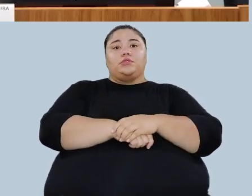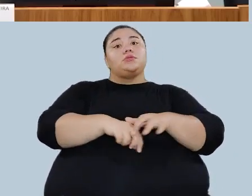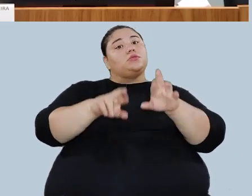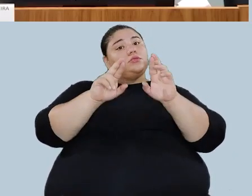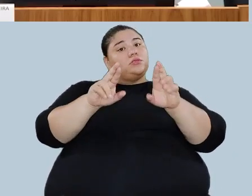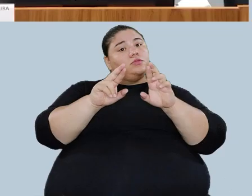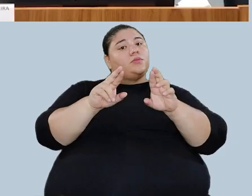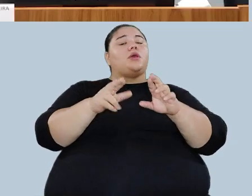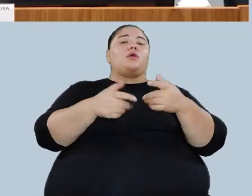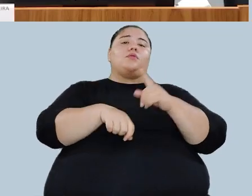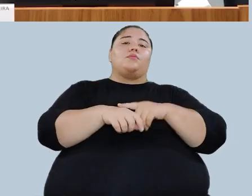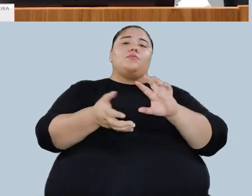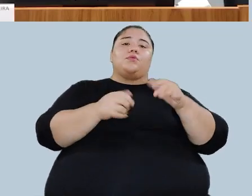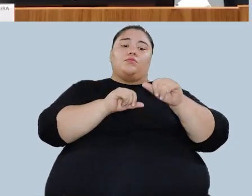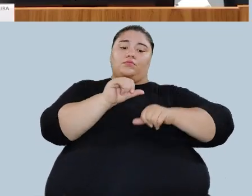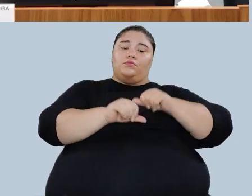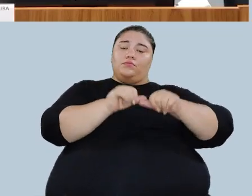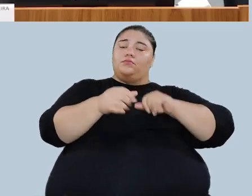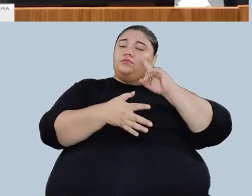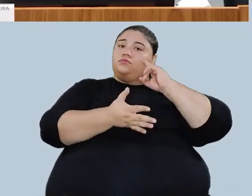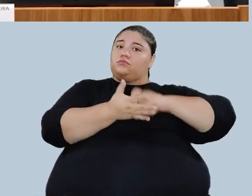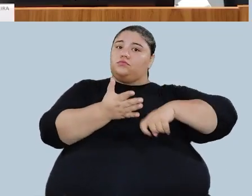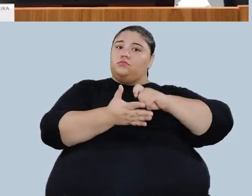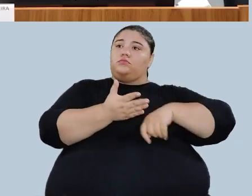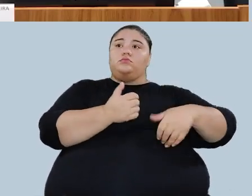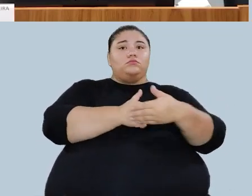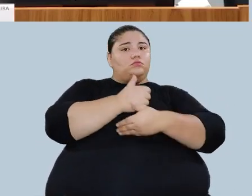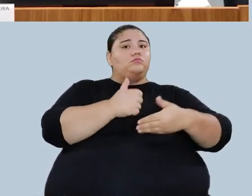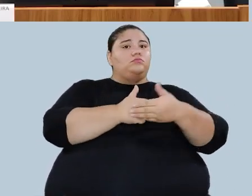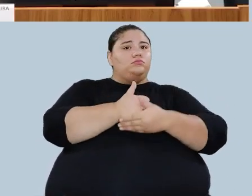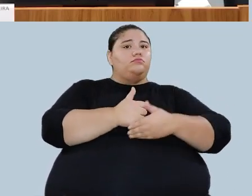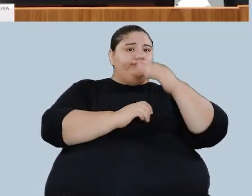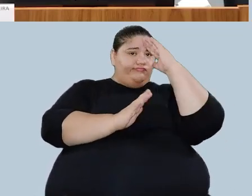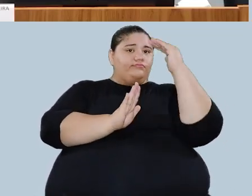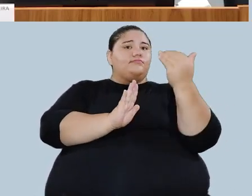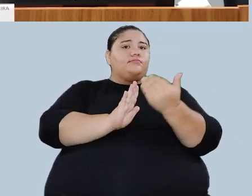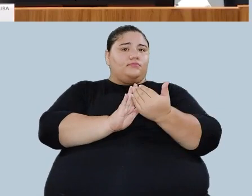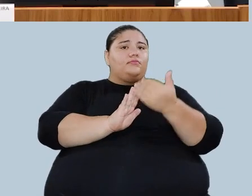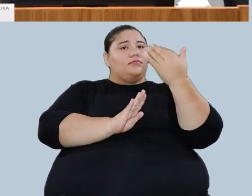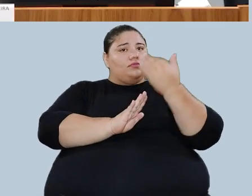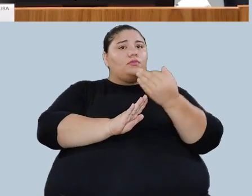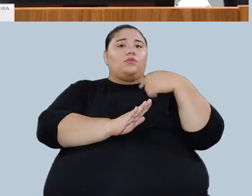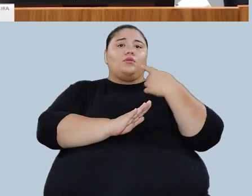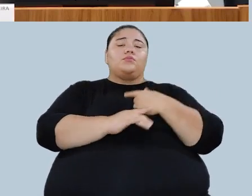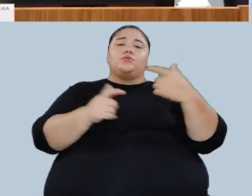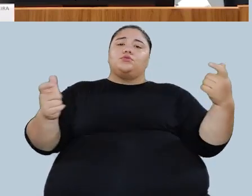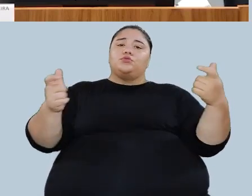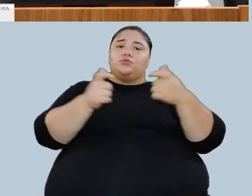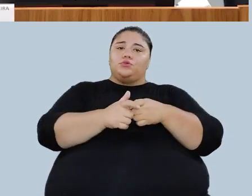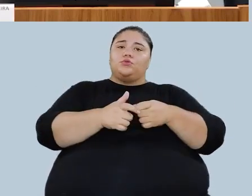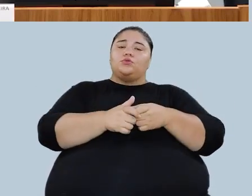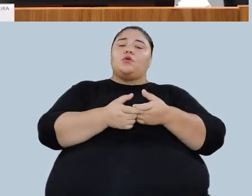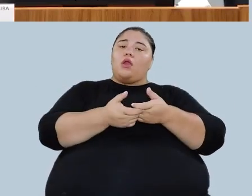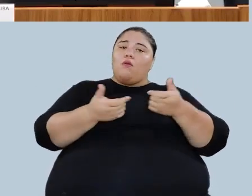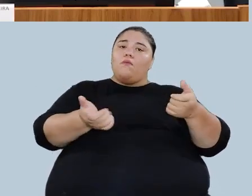espero que na execução da reforma tributária esses princípios sejam levados a sério e possamos mitigar esses efeitos de aumento de